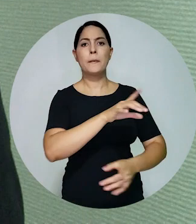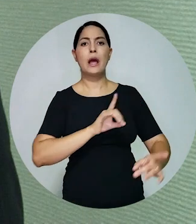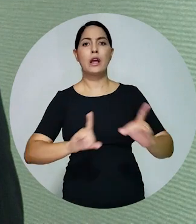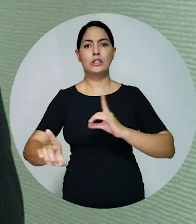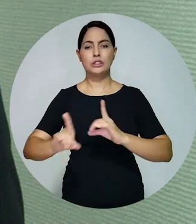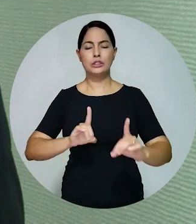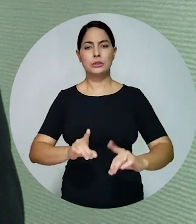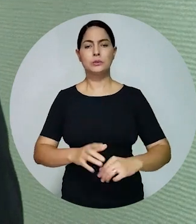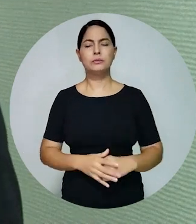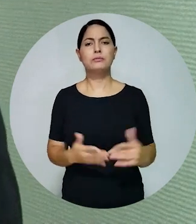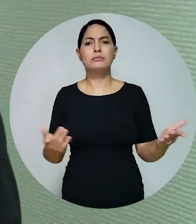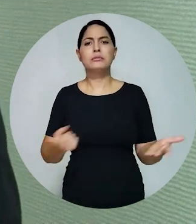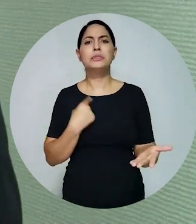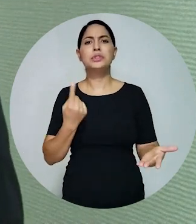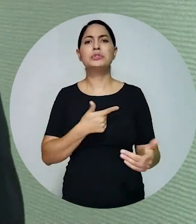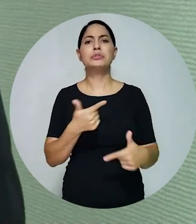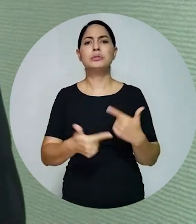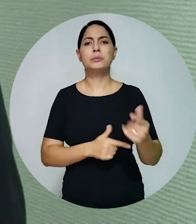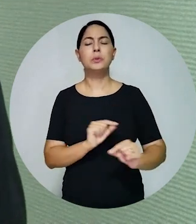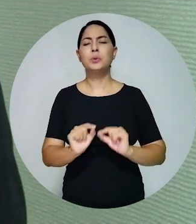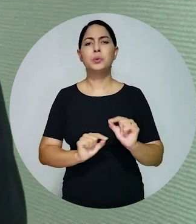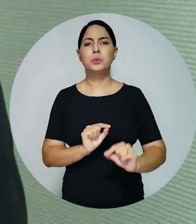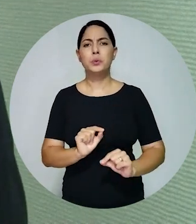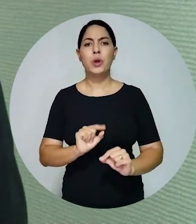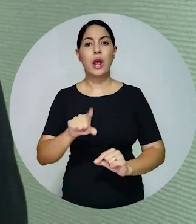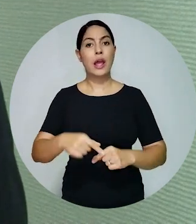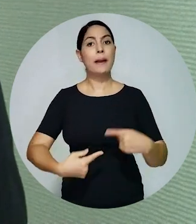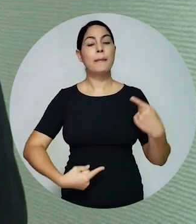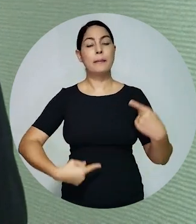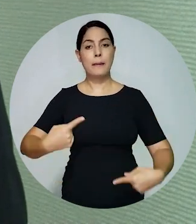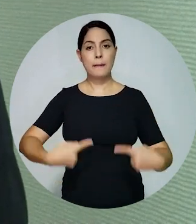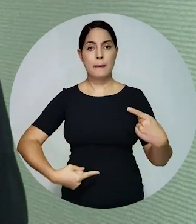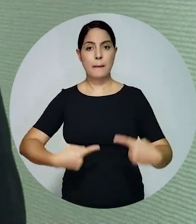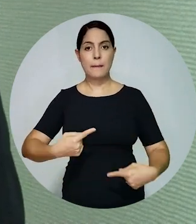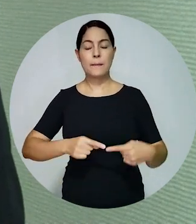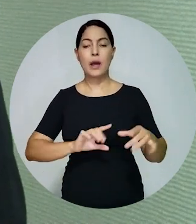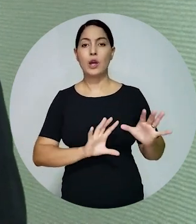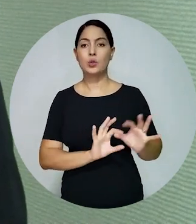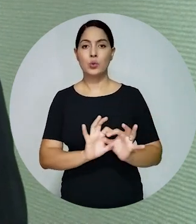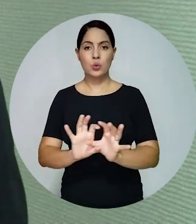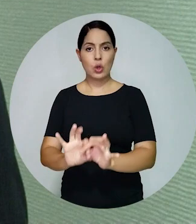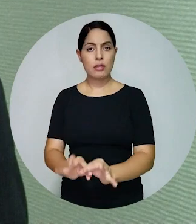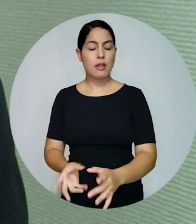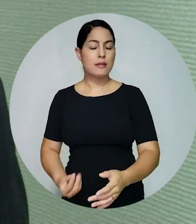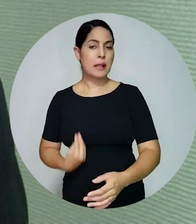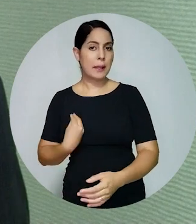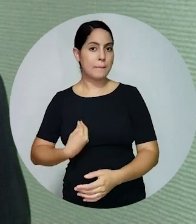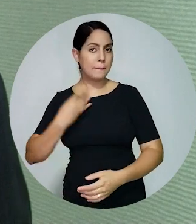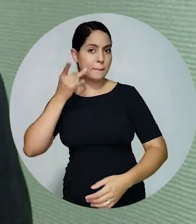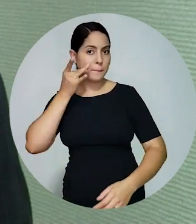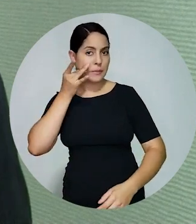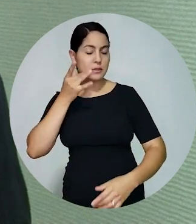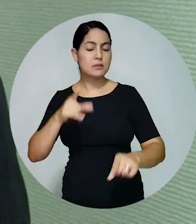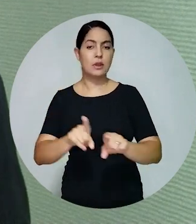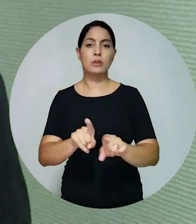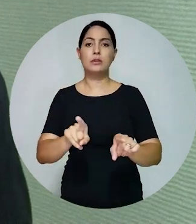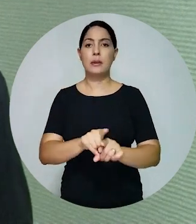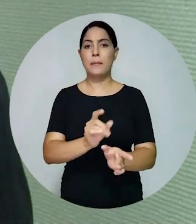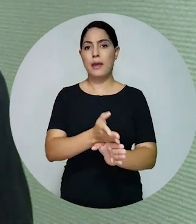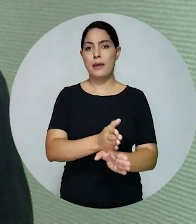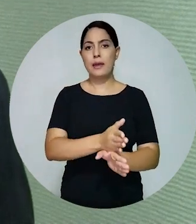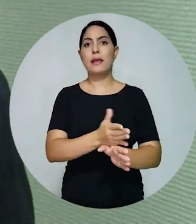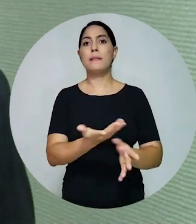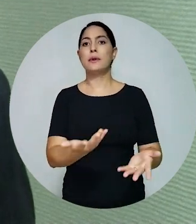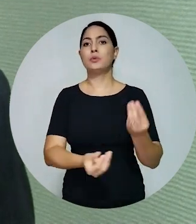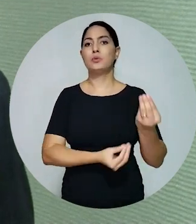processo. Estamos trabalhando justamente para que haja um aprofundamento das discussões, tanto no âmbito presencial